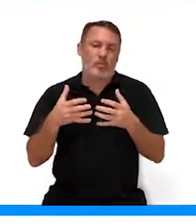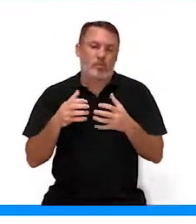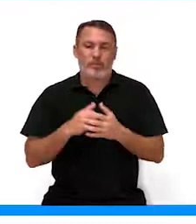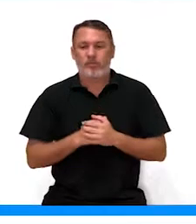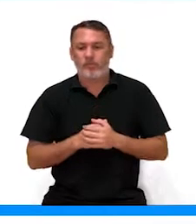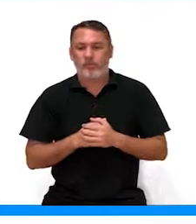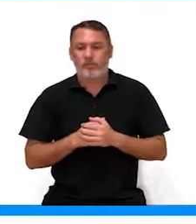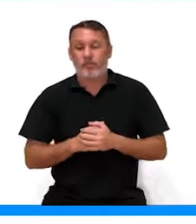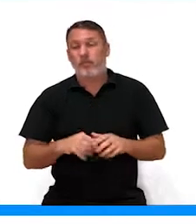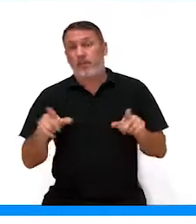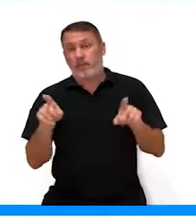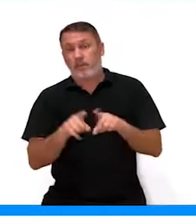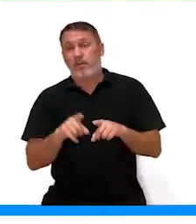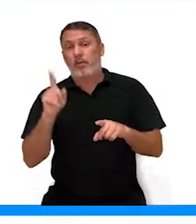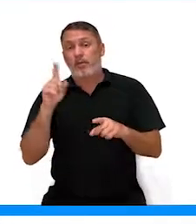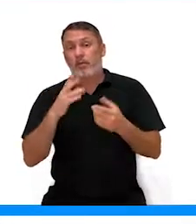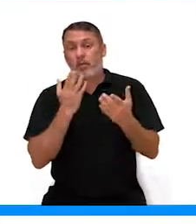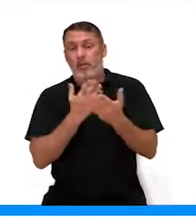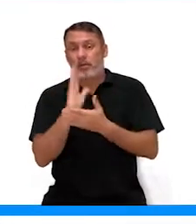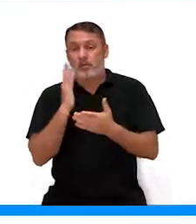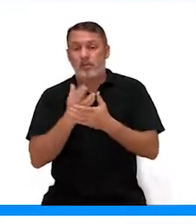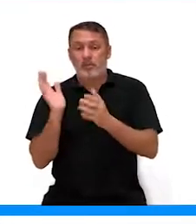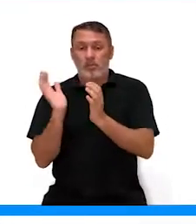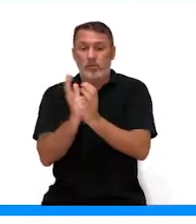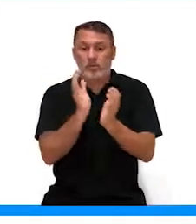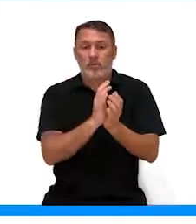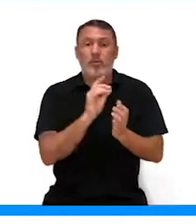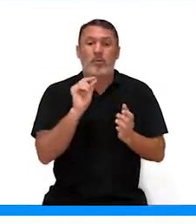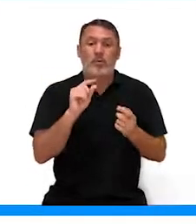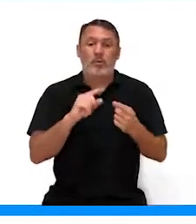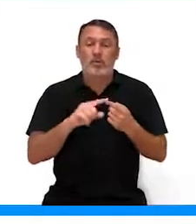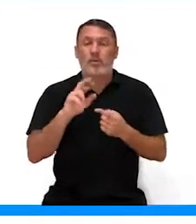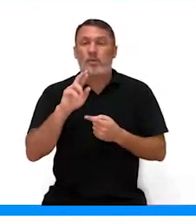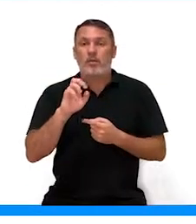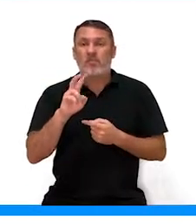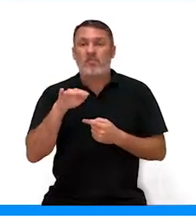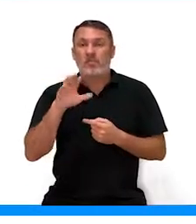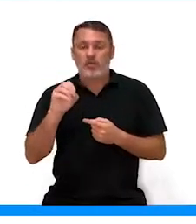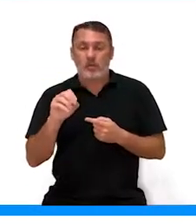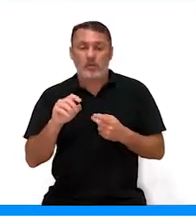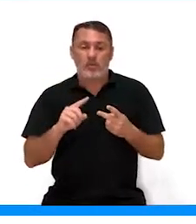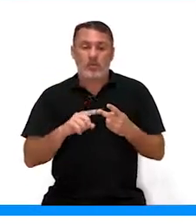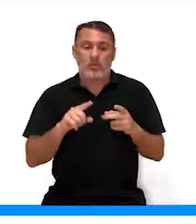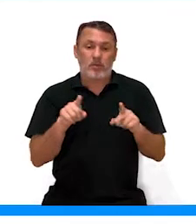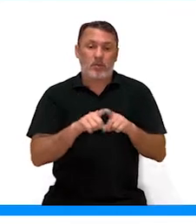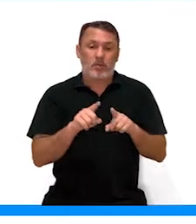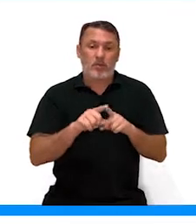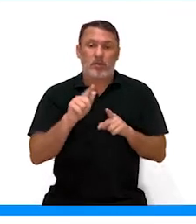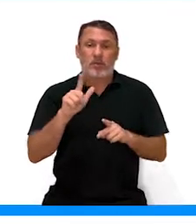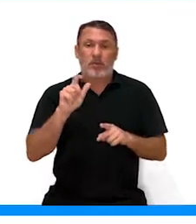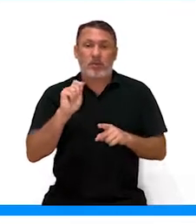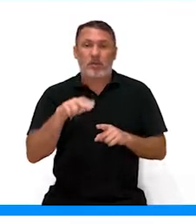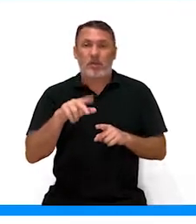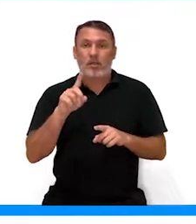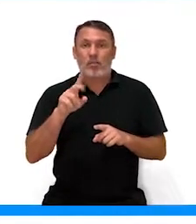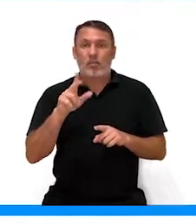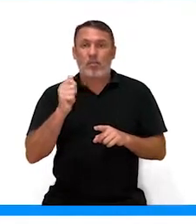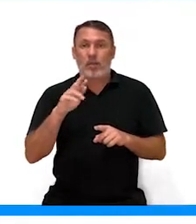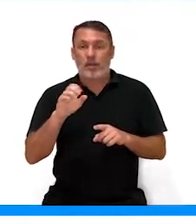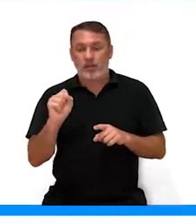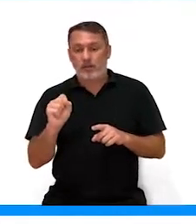originados aí de qualquer folheto. Eles podem ser classificados como epitélios de revestimento ou